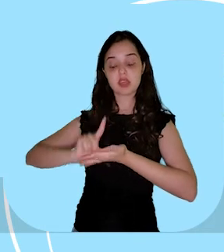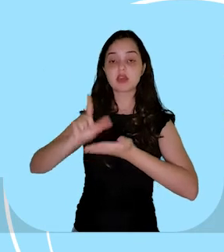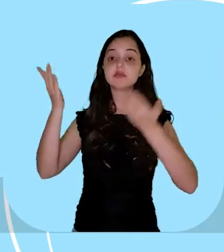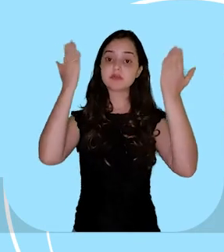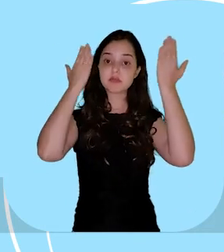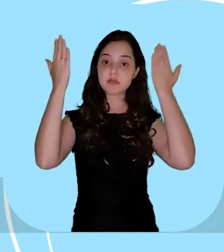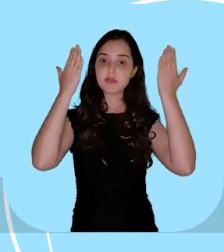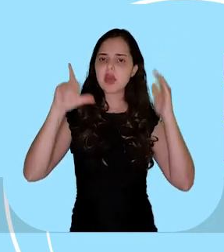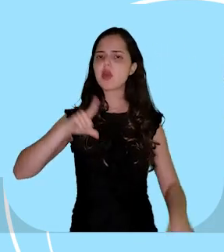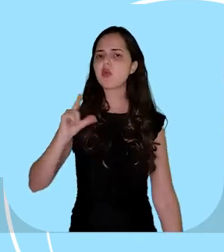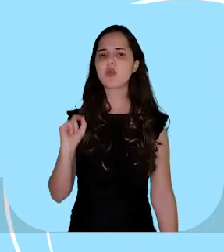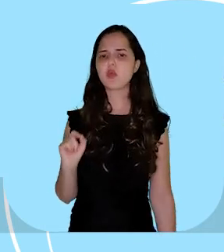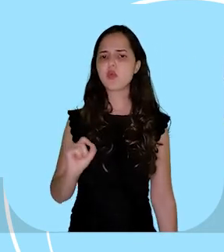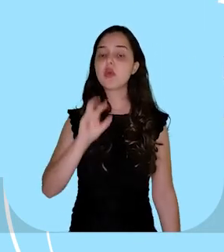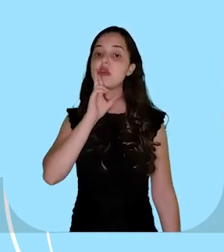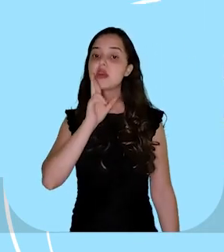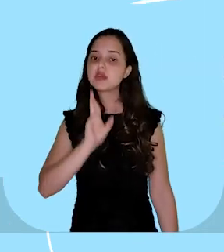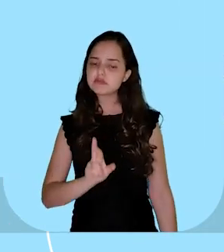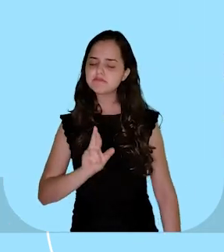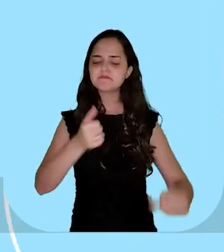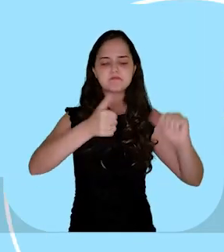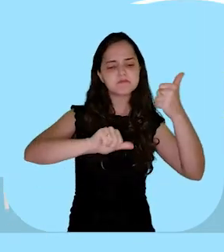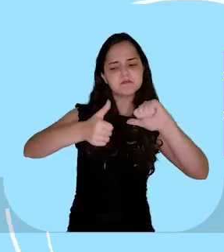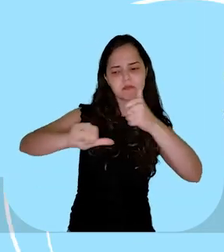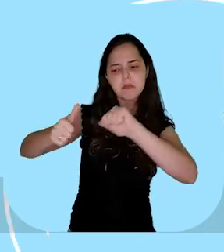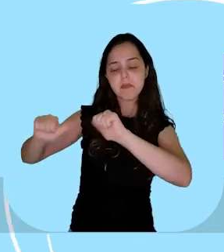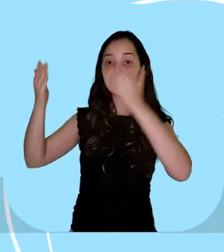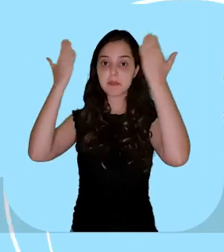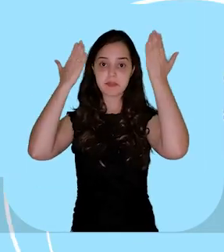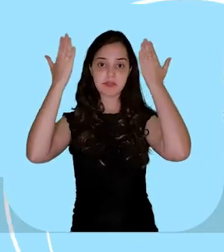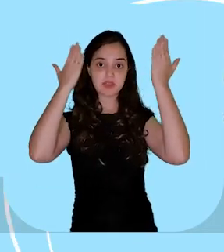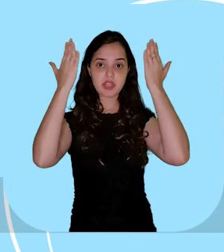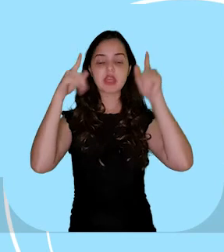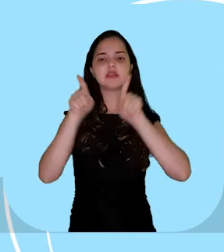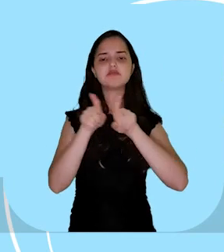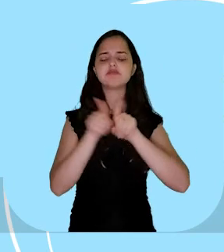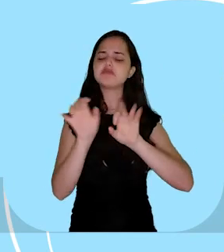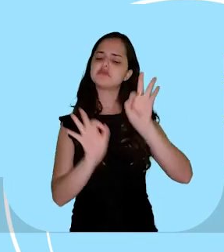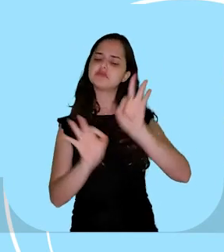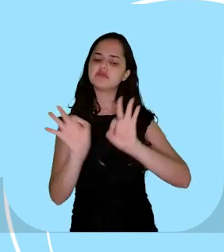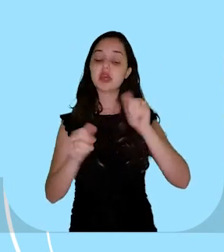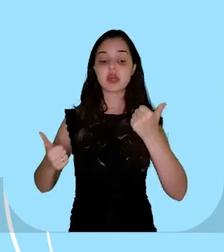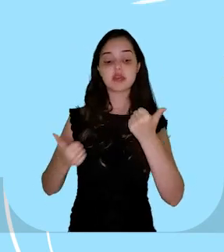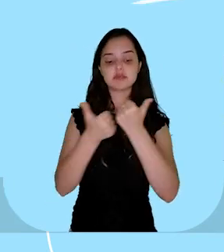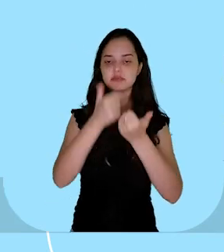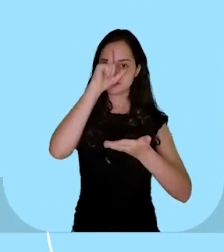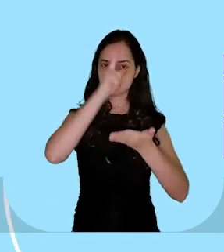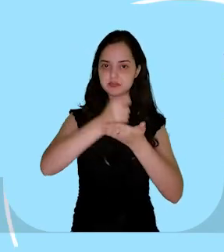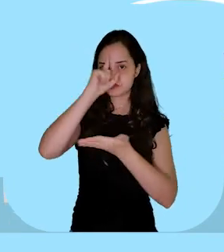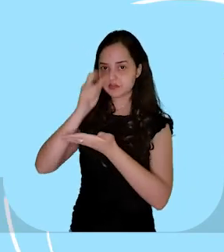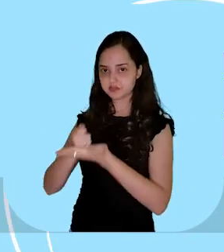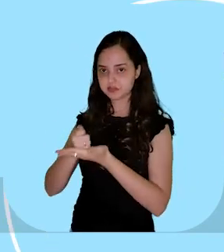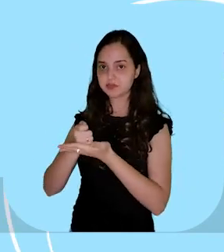laudo psicológico contém o resultado de um processo de avaliação psicológica e é produzido para amparar